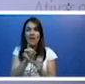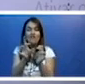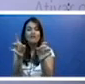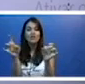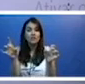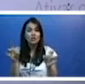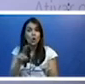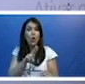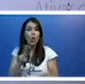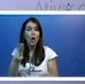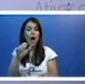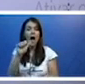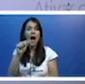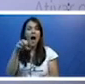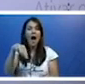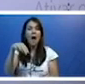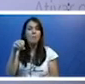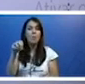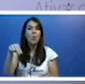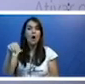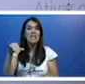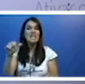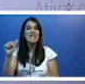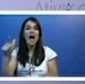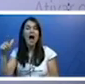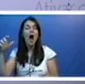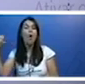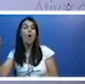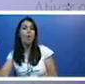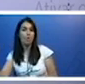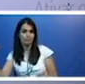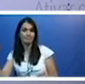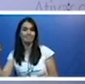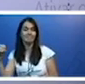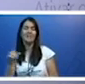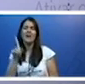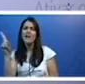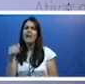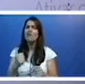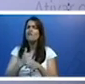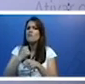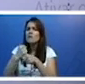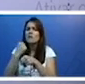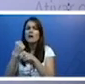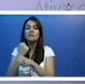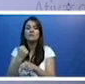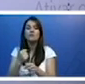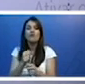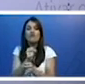amoníaco. A amônia, que é o NH3, é a matéria-prima usada na fabricação de